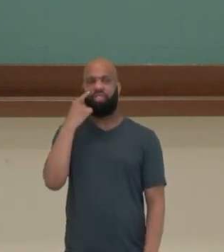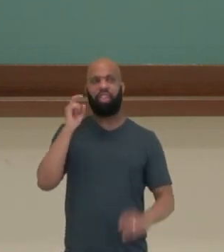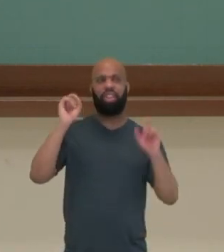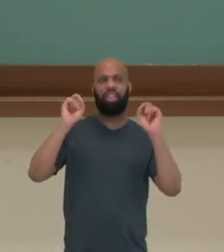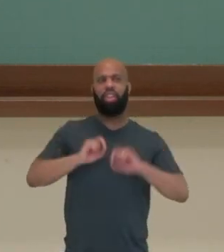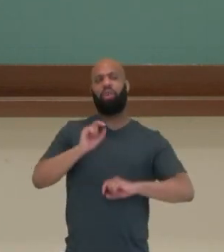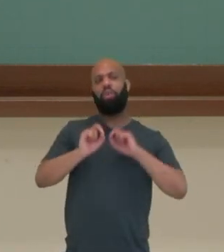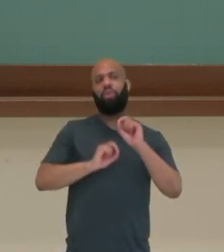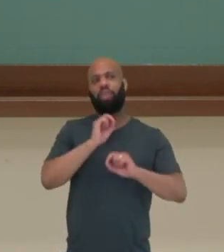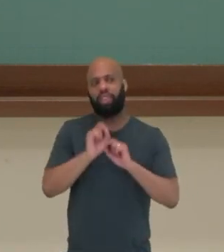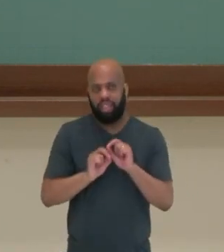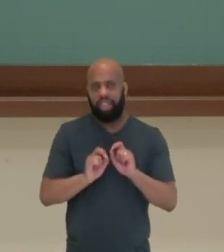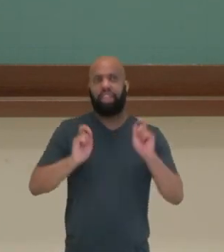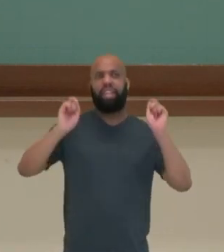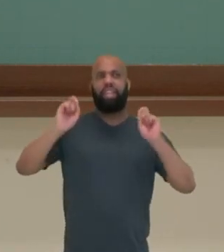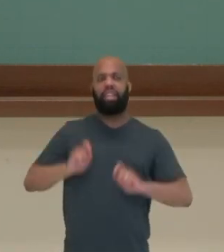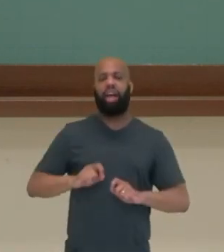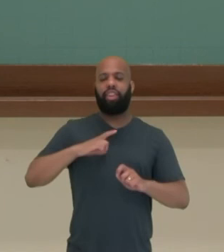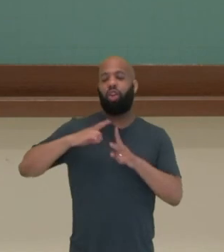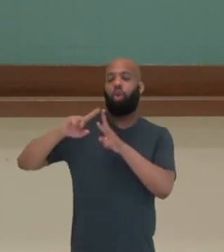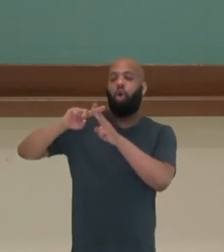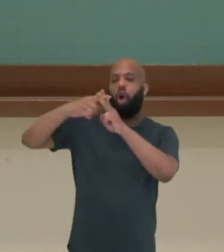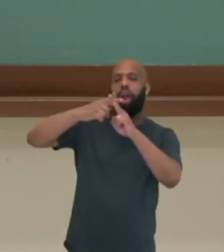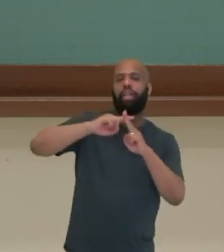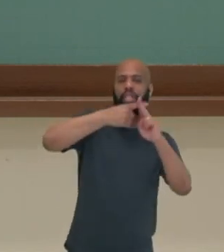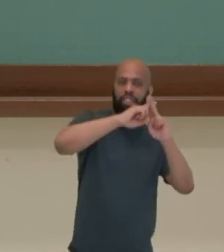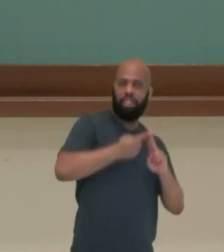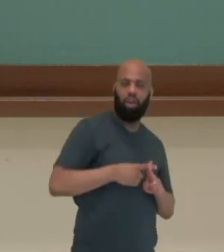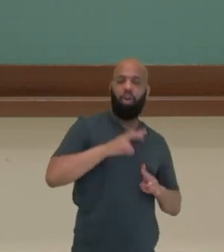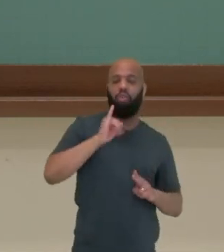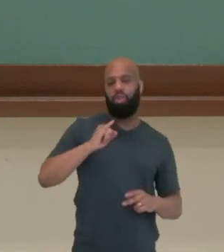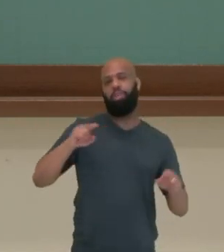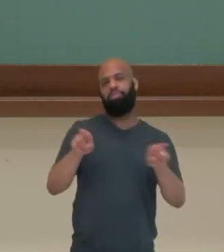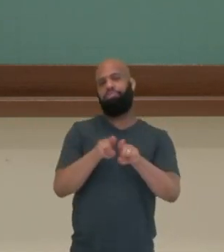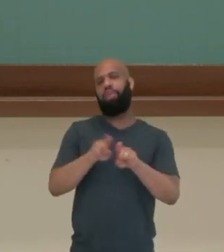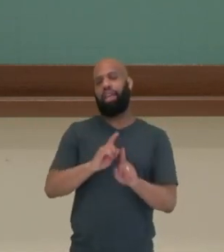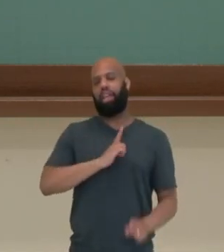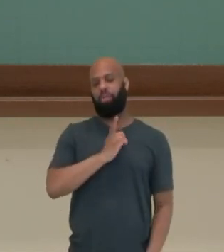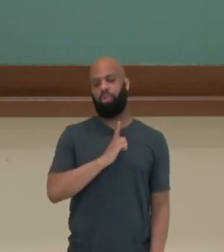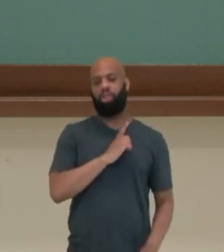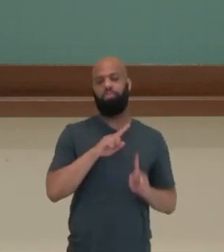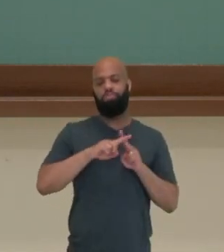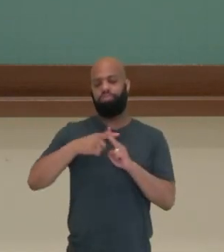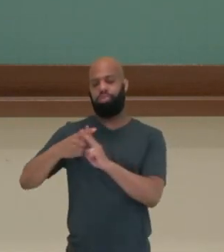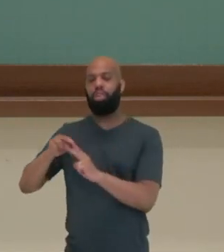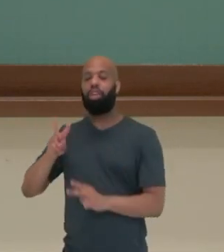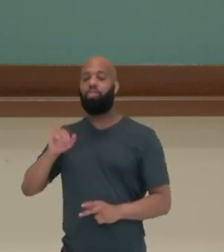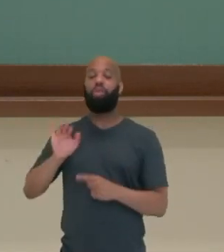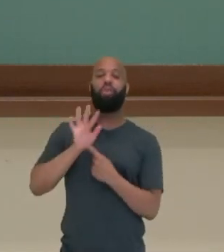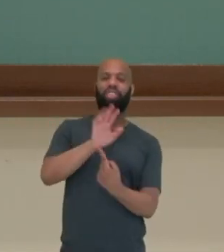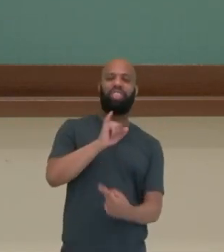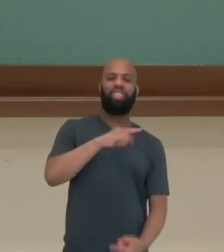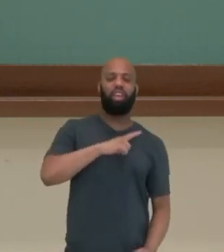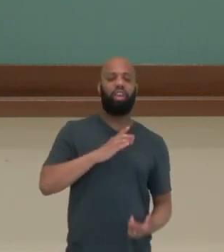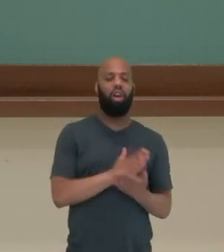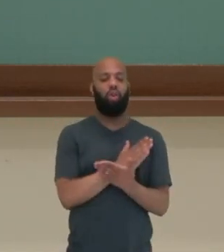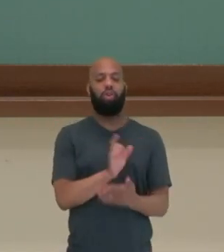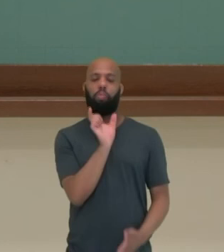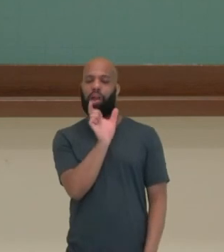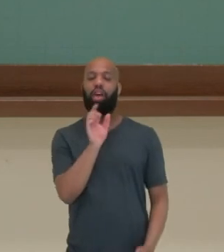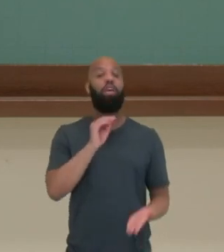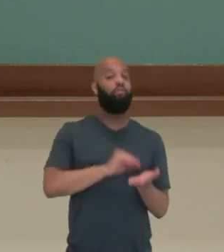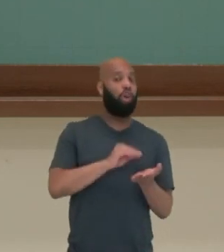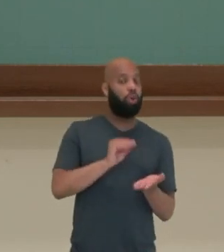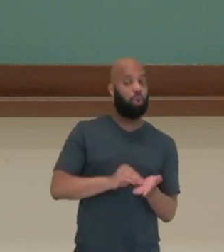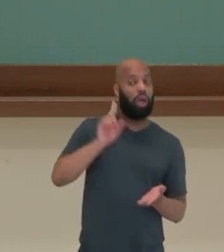o quê? O corretor ortográfico, ele já vai mostrando para você se tem alguma palavra que não foi